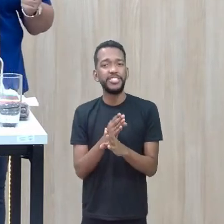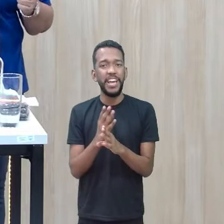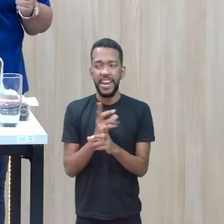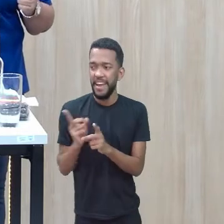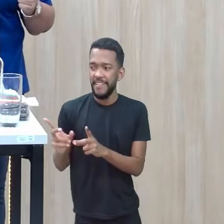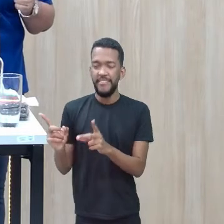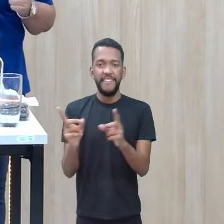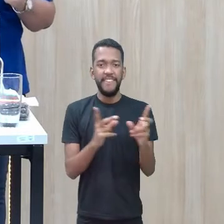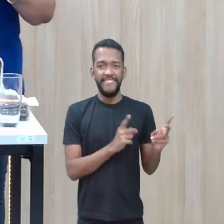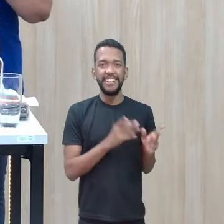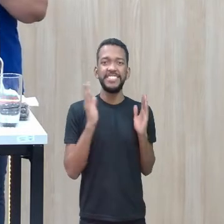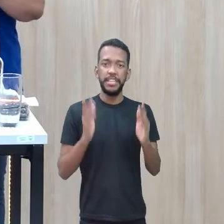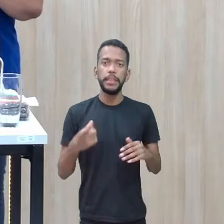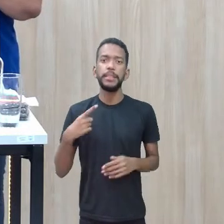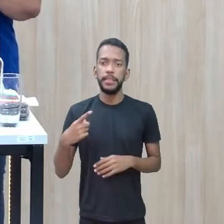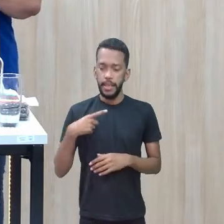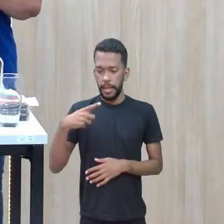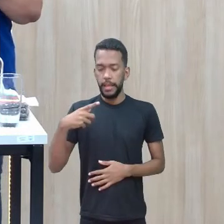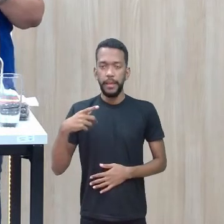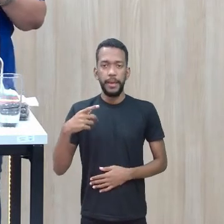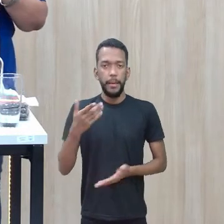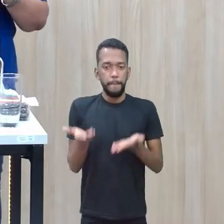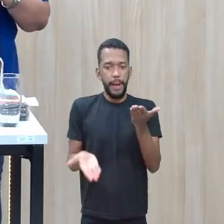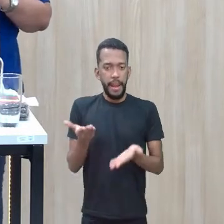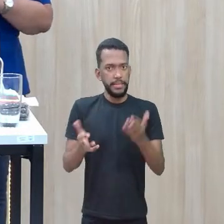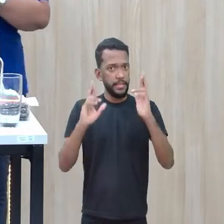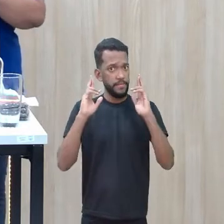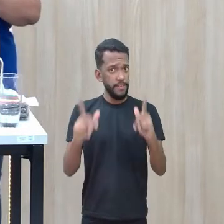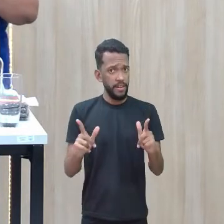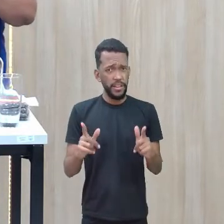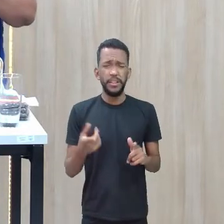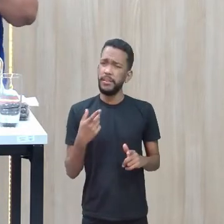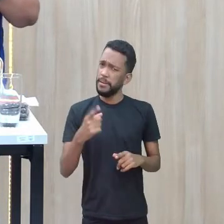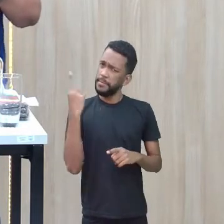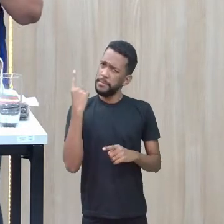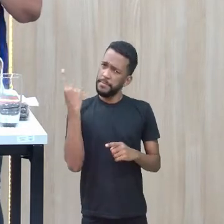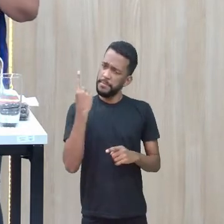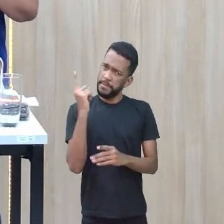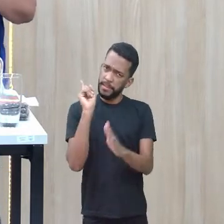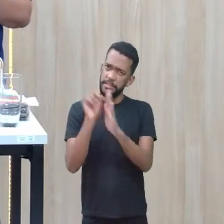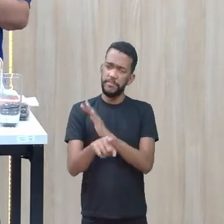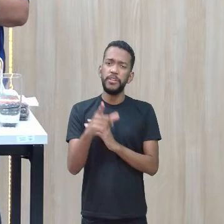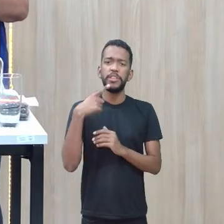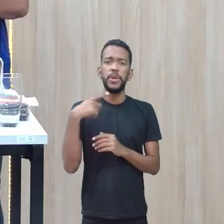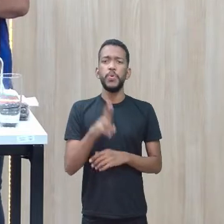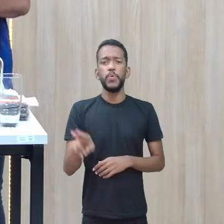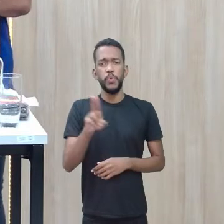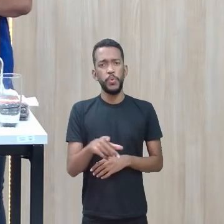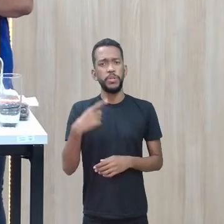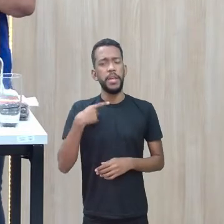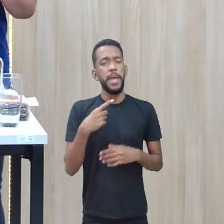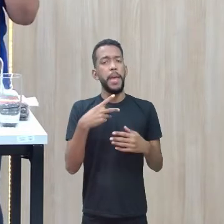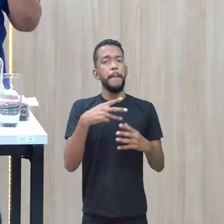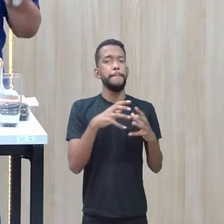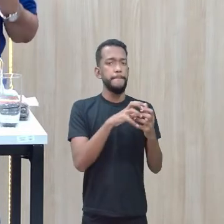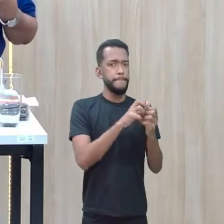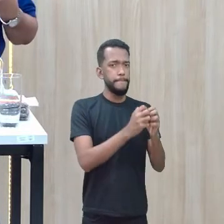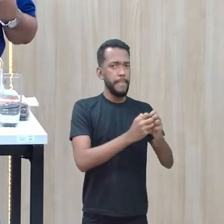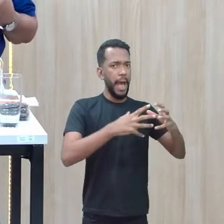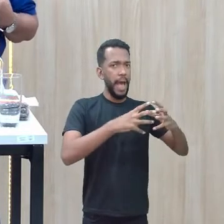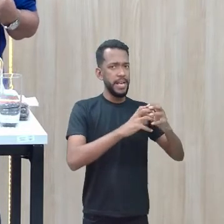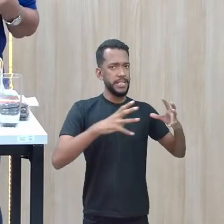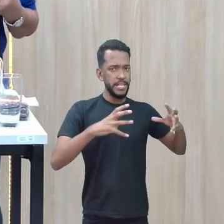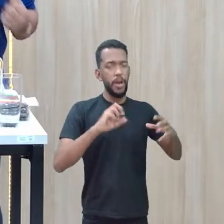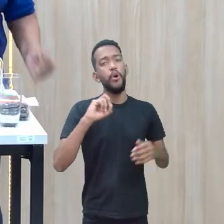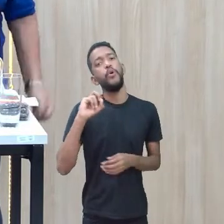balança diferente. Ele está usando, primeiro desafio, ele está usando um instrumento que confere a massa ou confere o